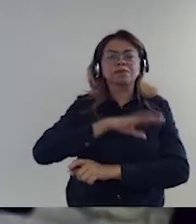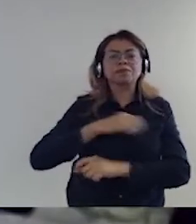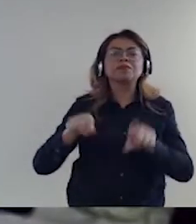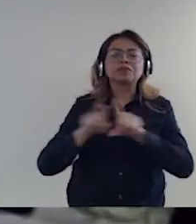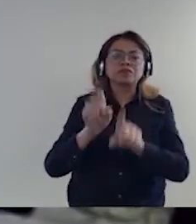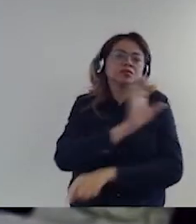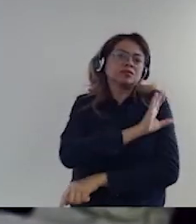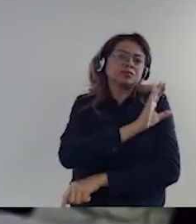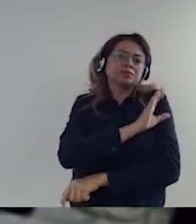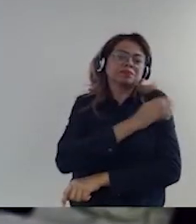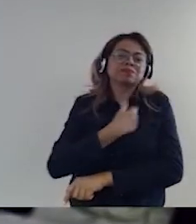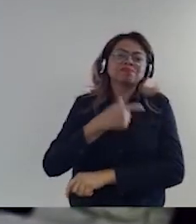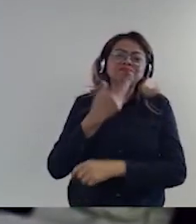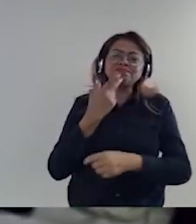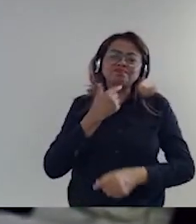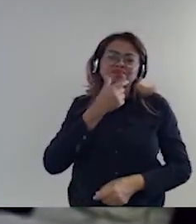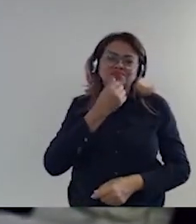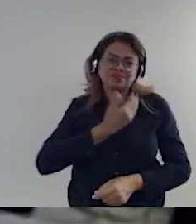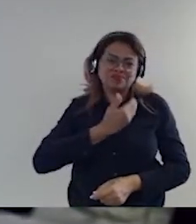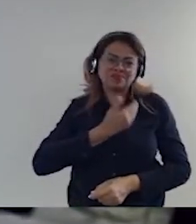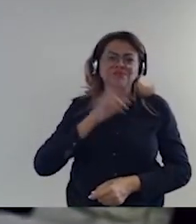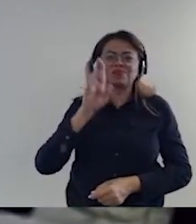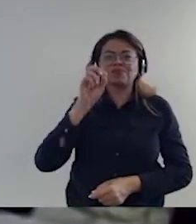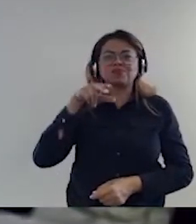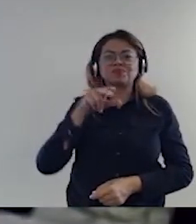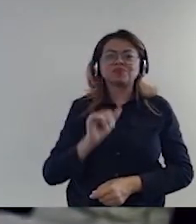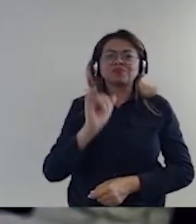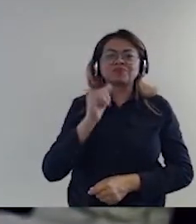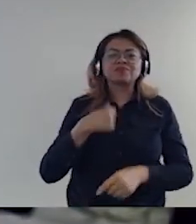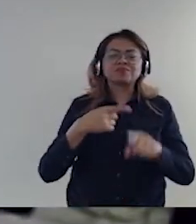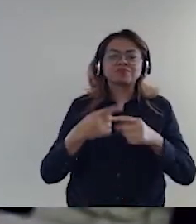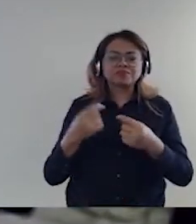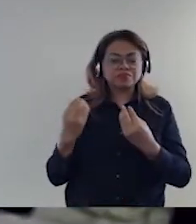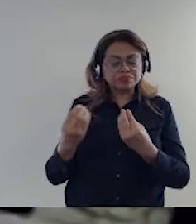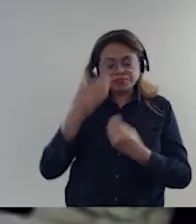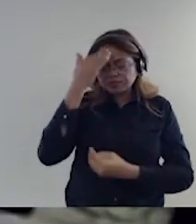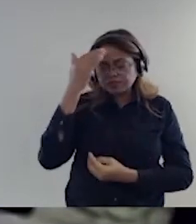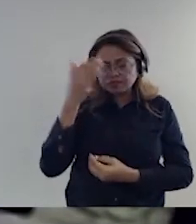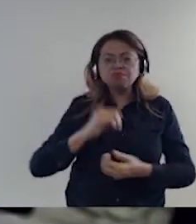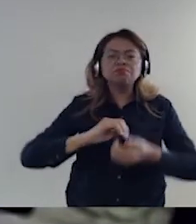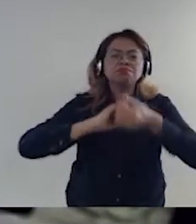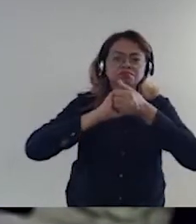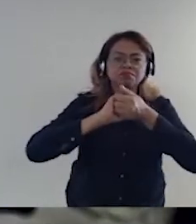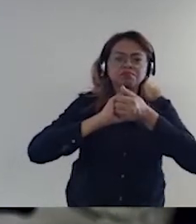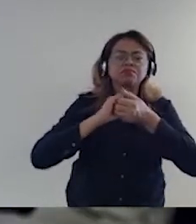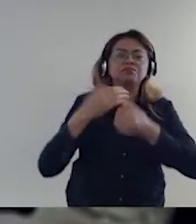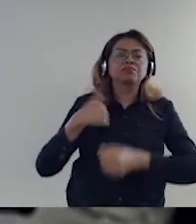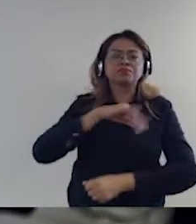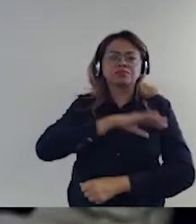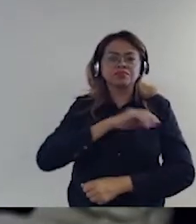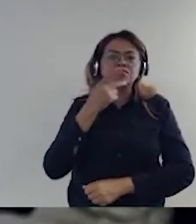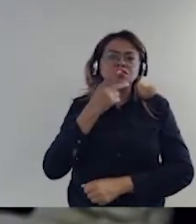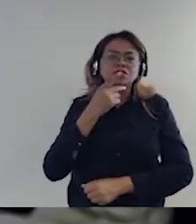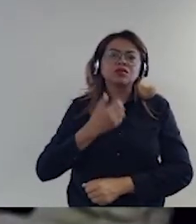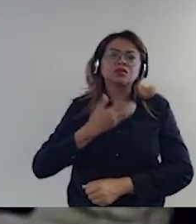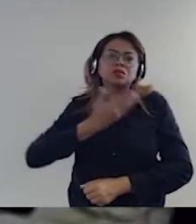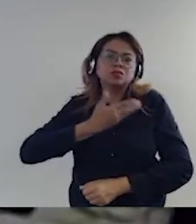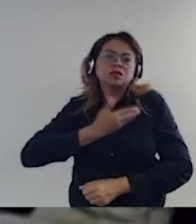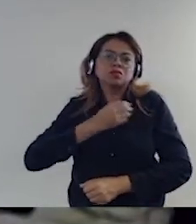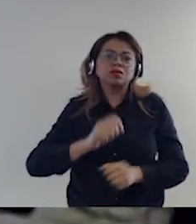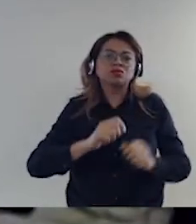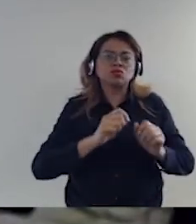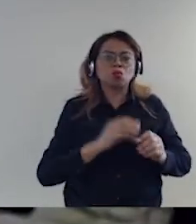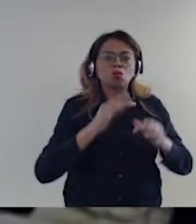coordenador deste evento, o meu tão querido amigo, Dr. Rony Preuss. Cumprimento também, obviamente, os meus colegas de painel, como dizia o professor